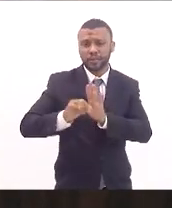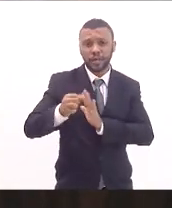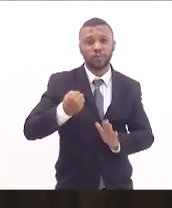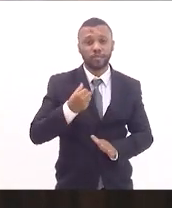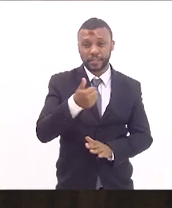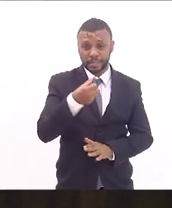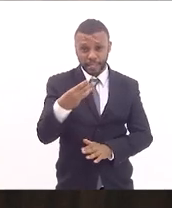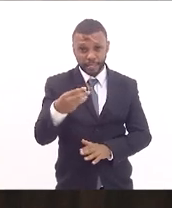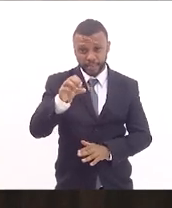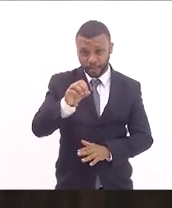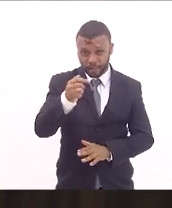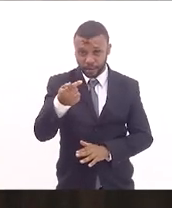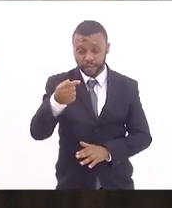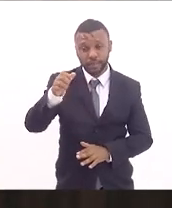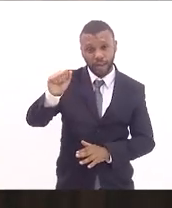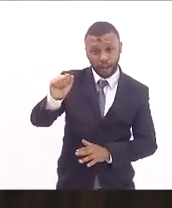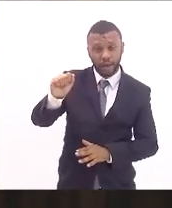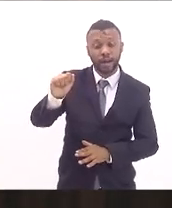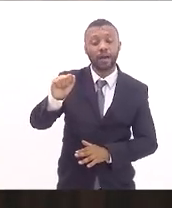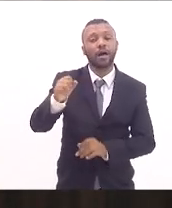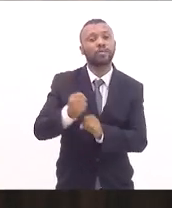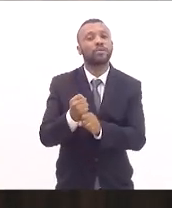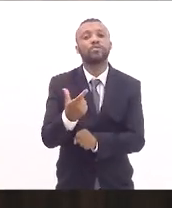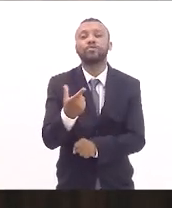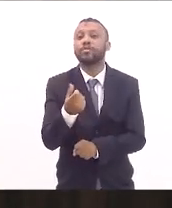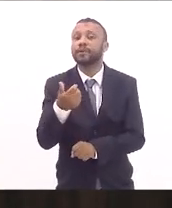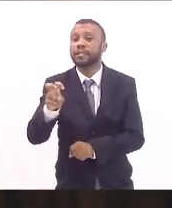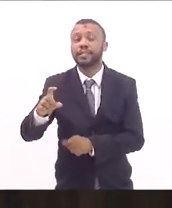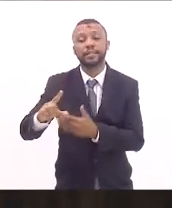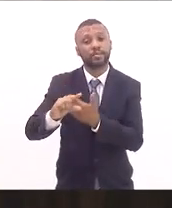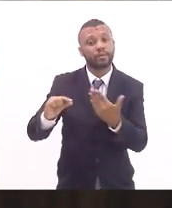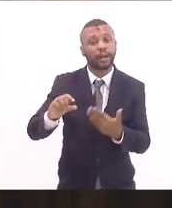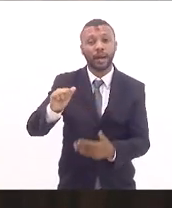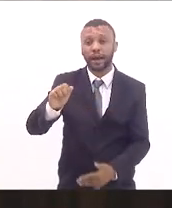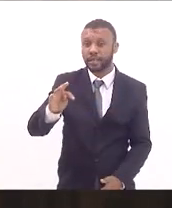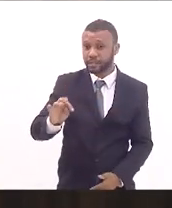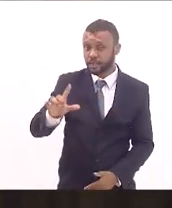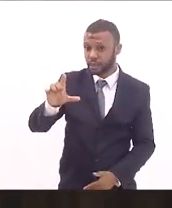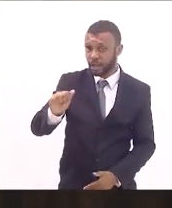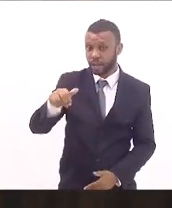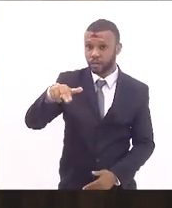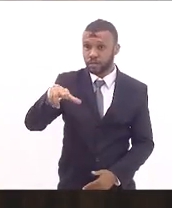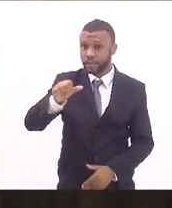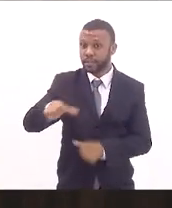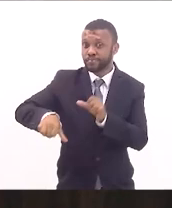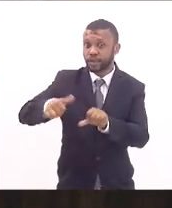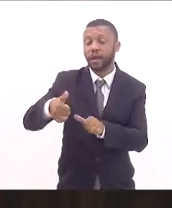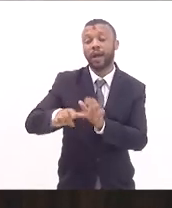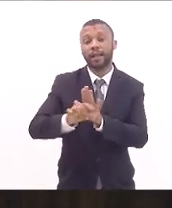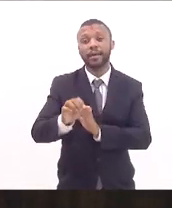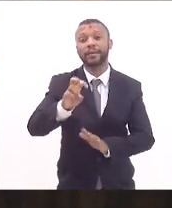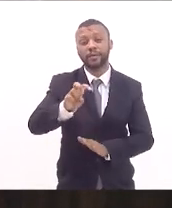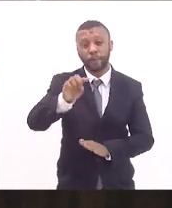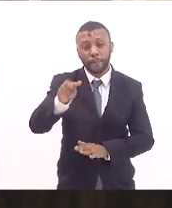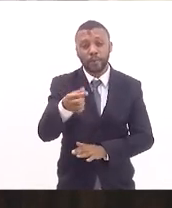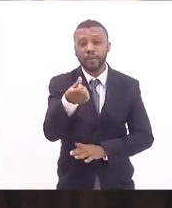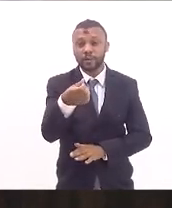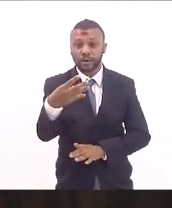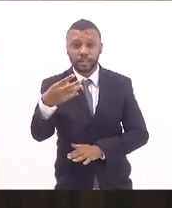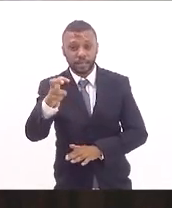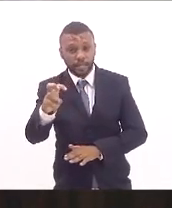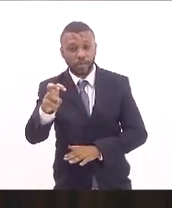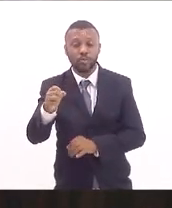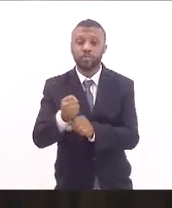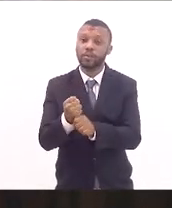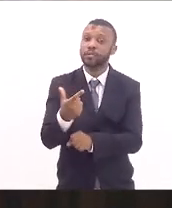projeto de lei 1307 a de 2015 autor Deputado Átila Nunes que altera lei 5.645 de seis de dezembro